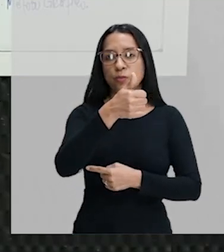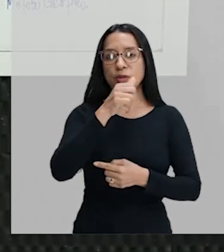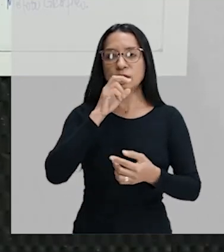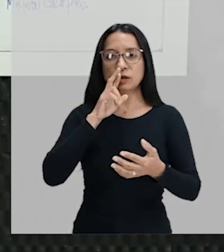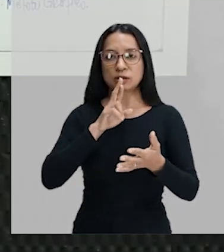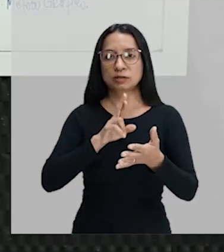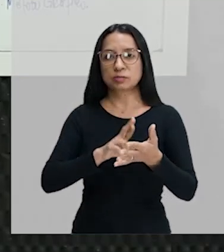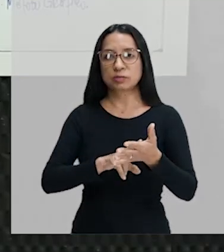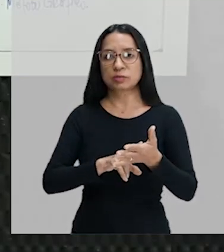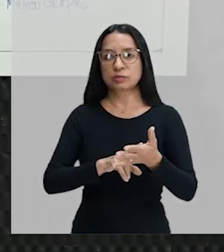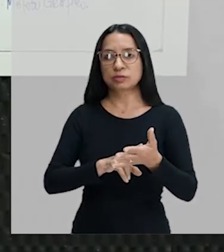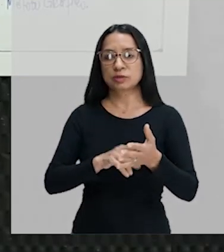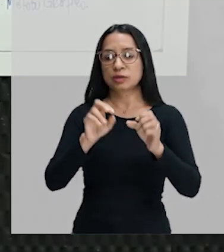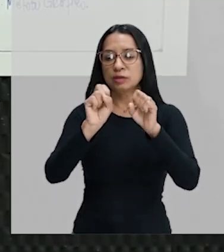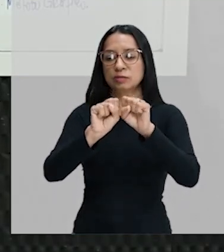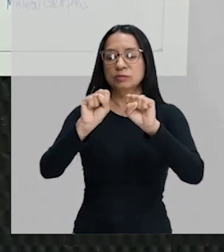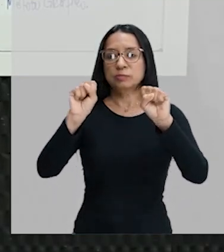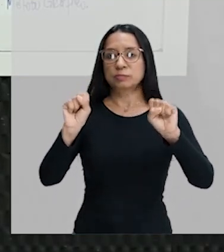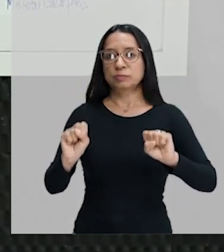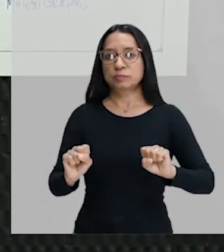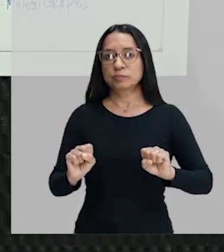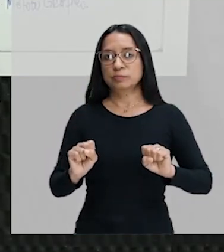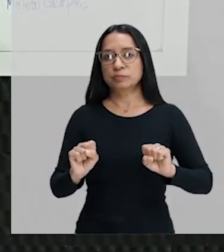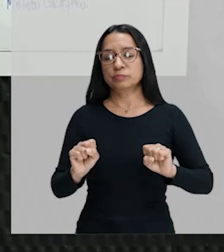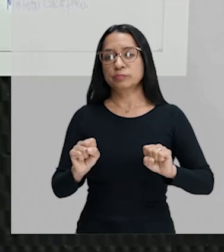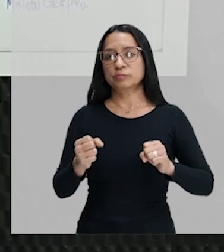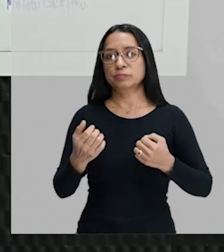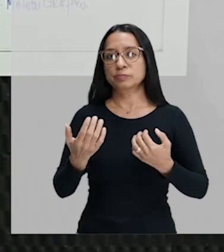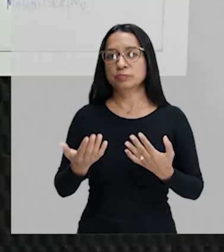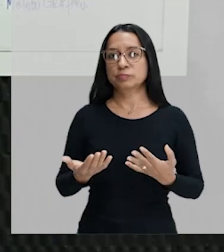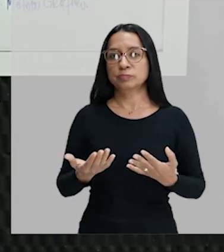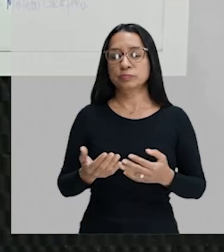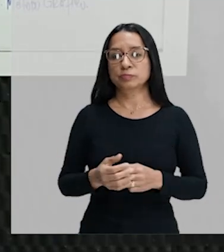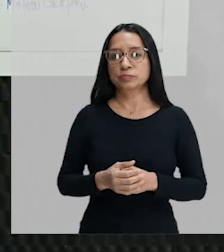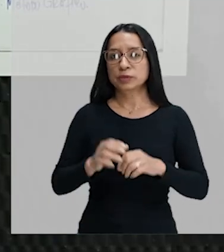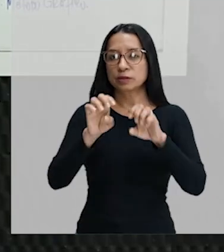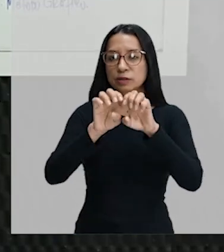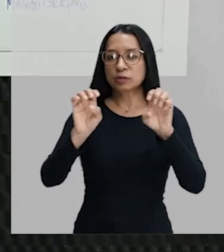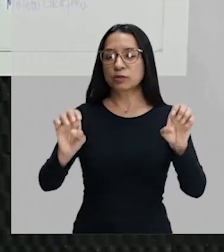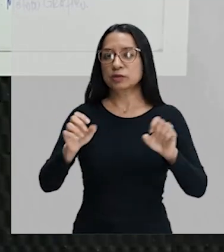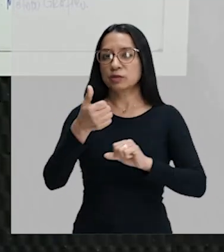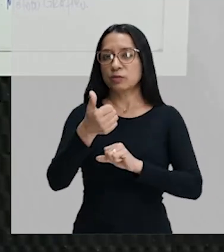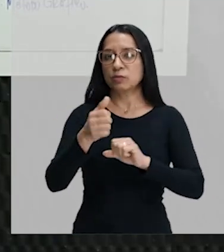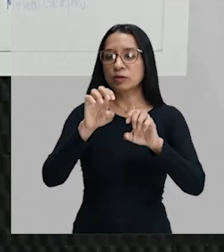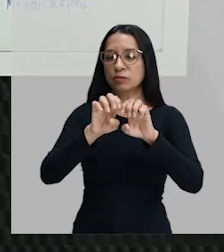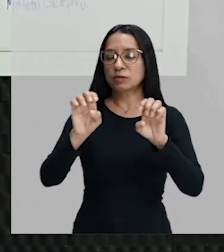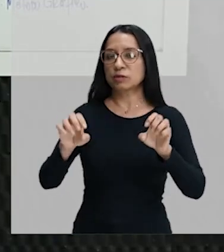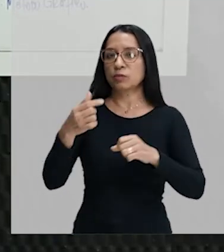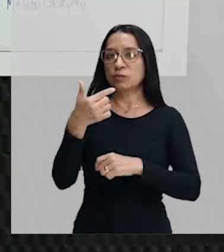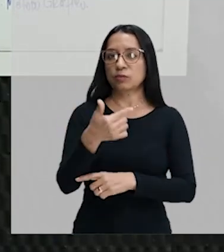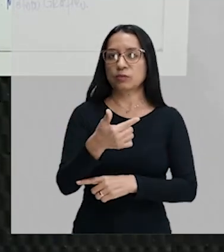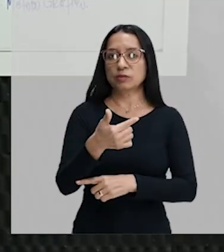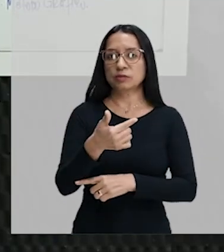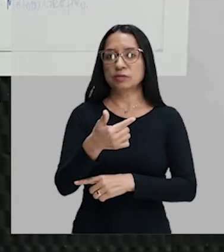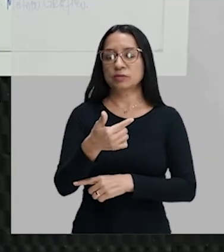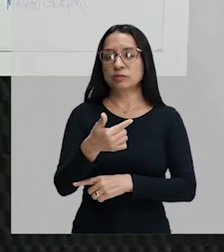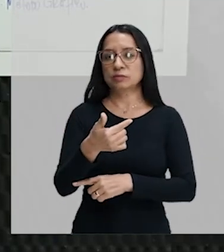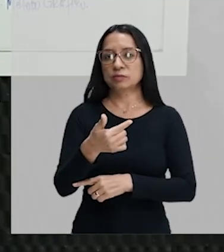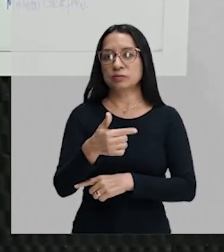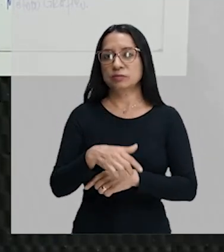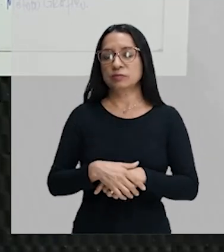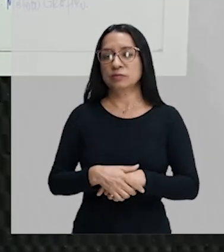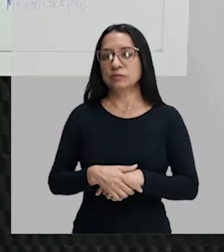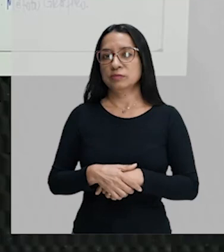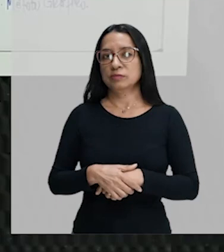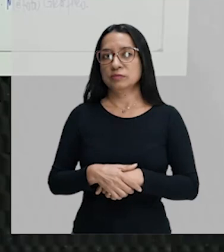solução desse meu sistema, tanto a equação 1 como a equação 2, eles vão passar